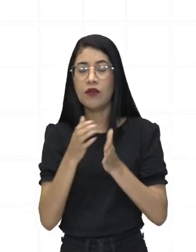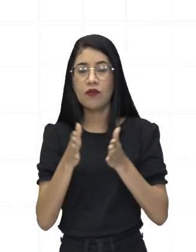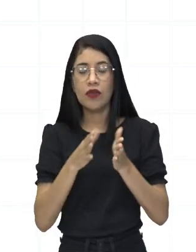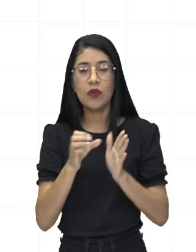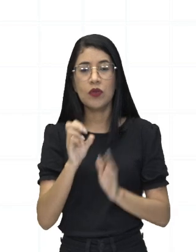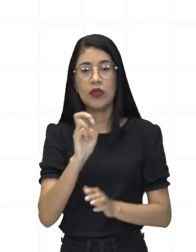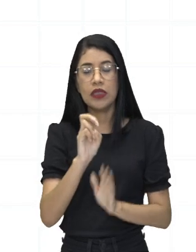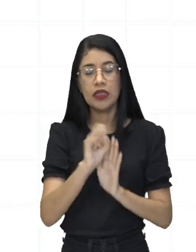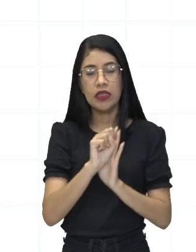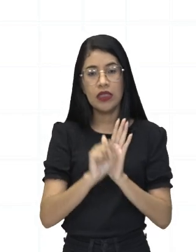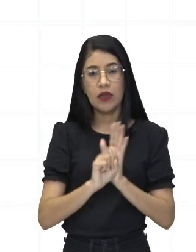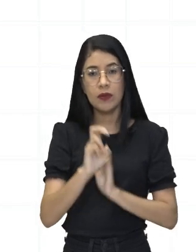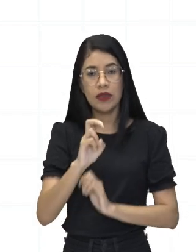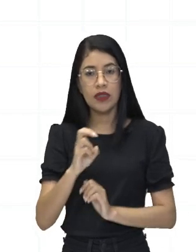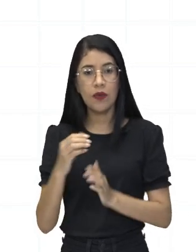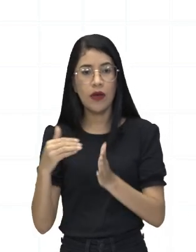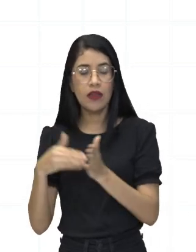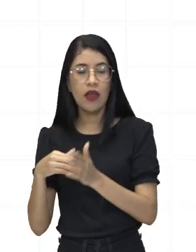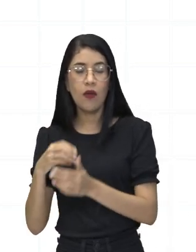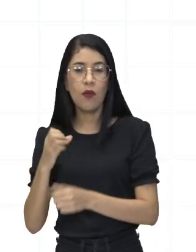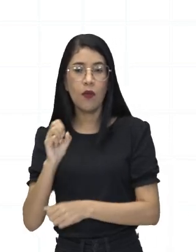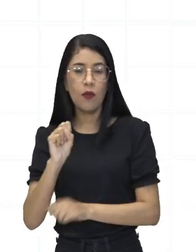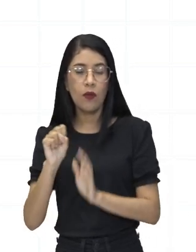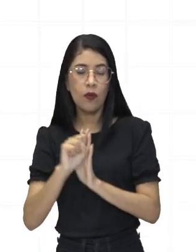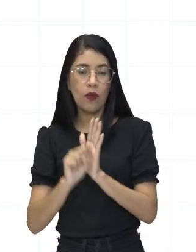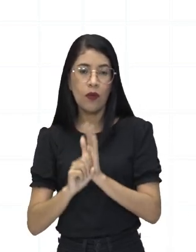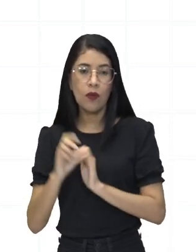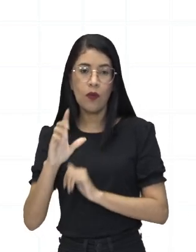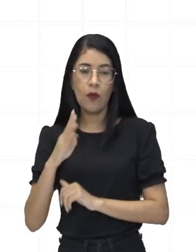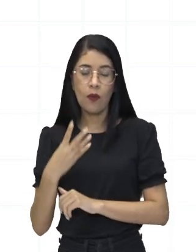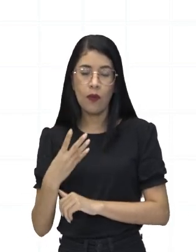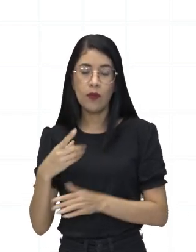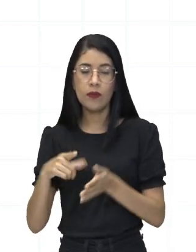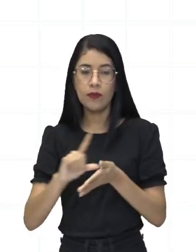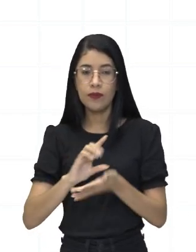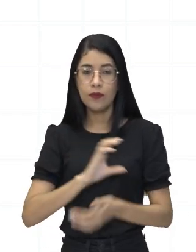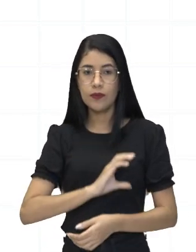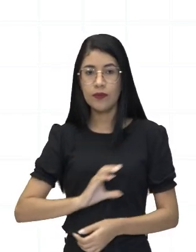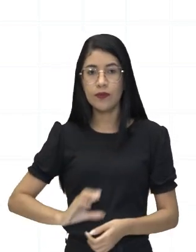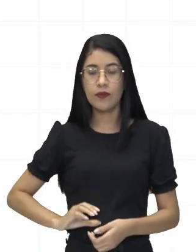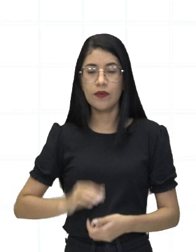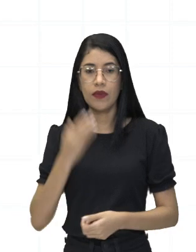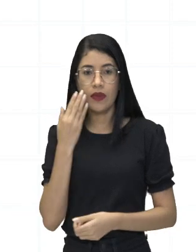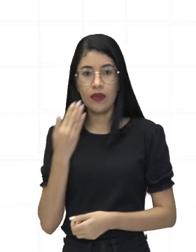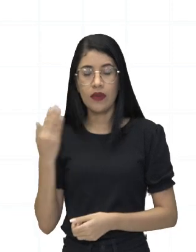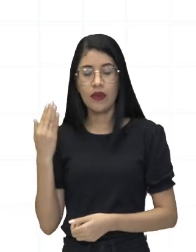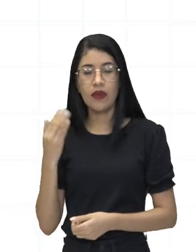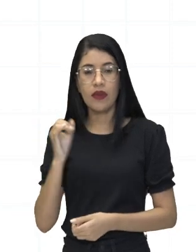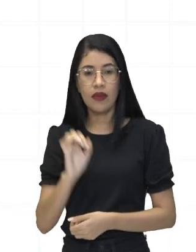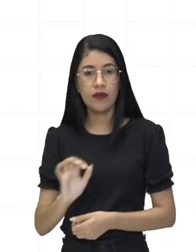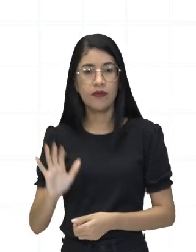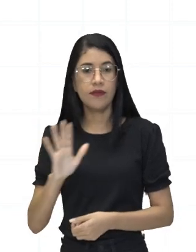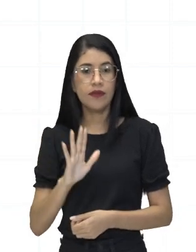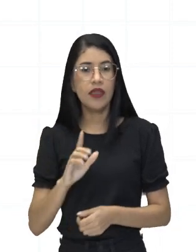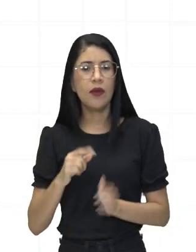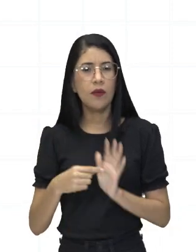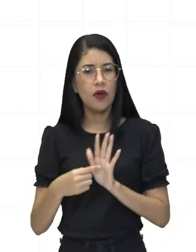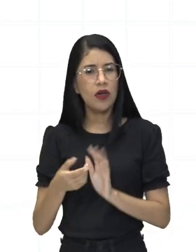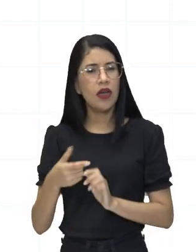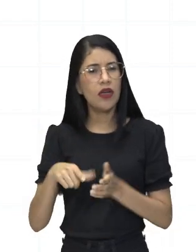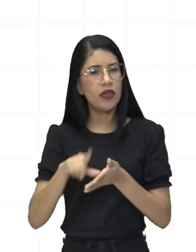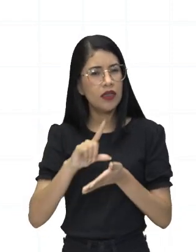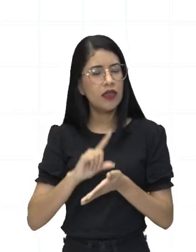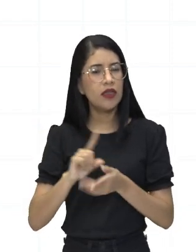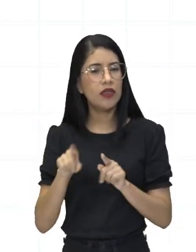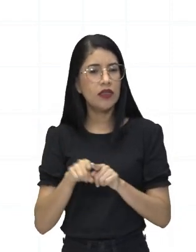V e o início do século IV a.C., certo? Vamos ver uma imagem que eu já mostrei para vocês lá